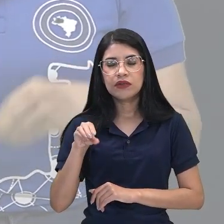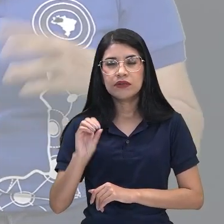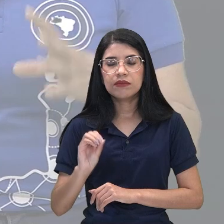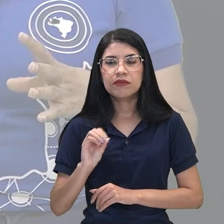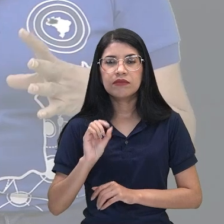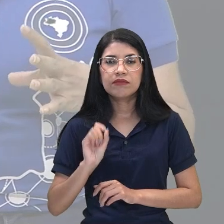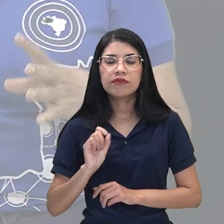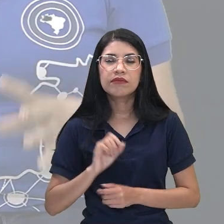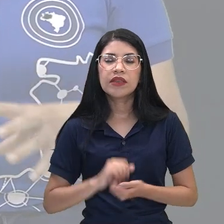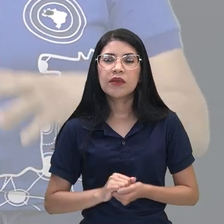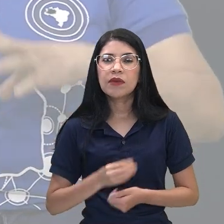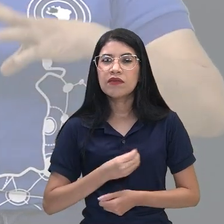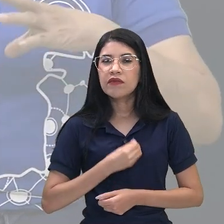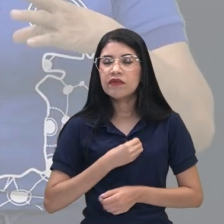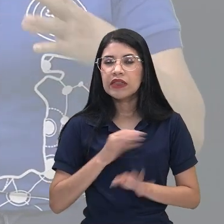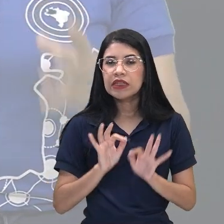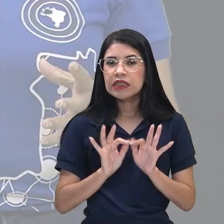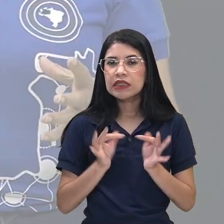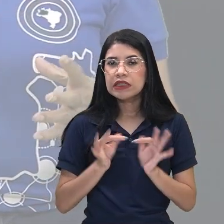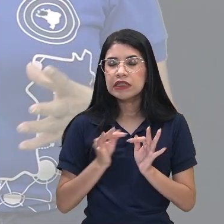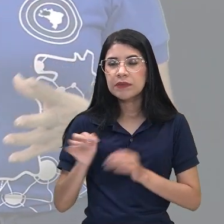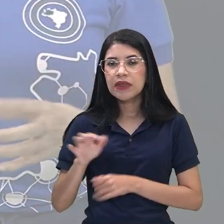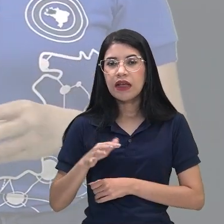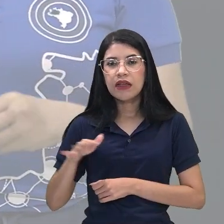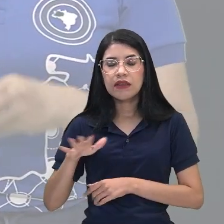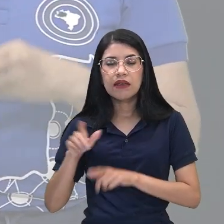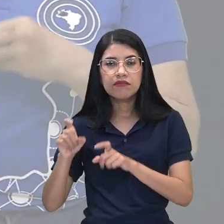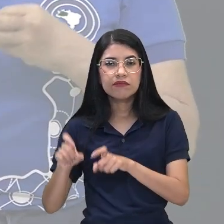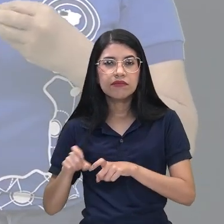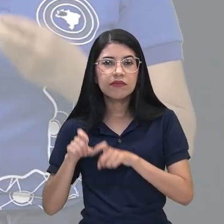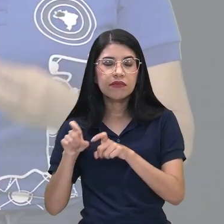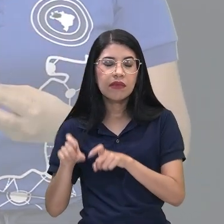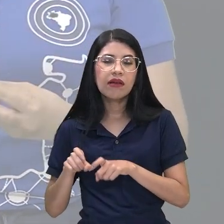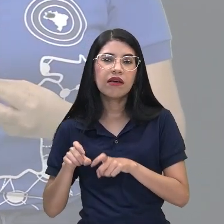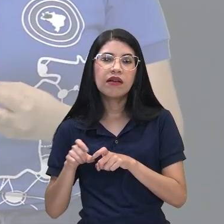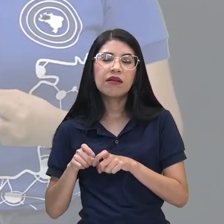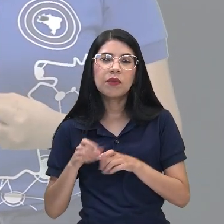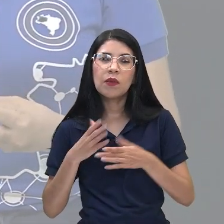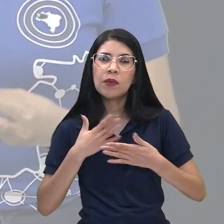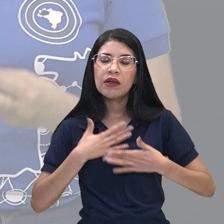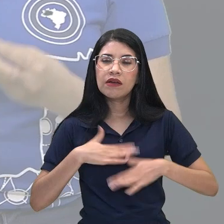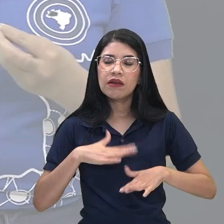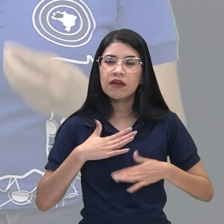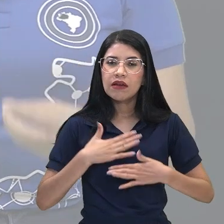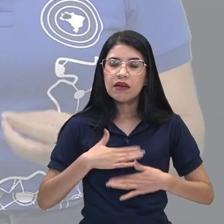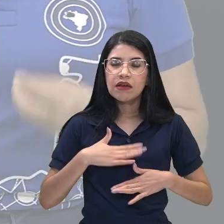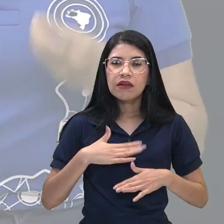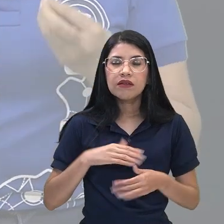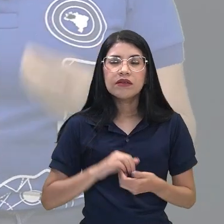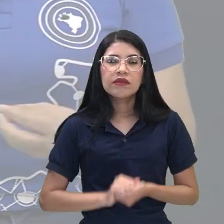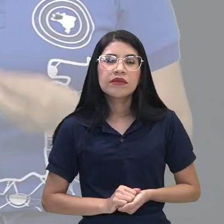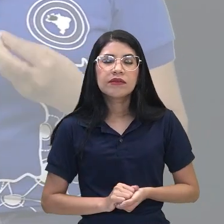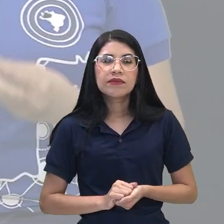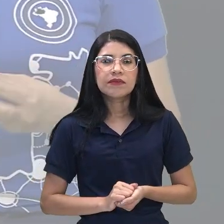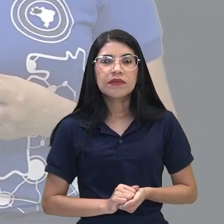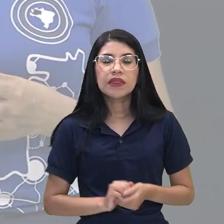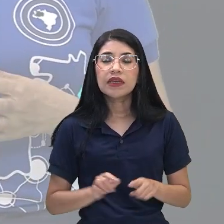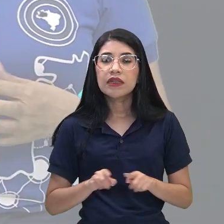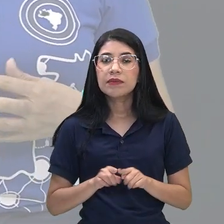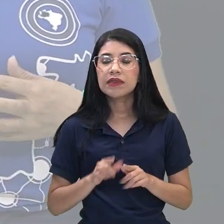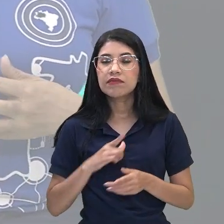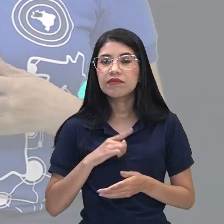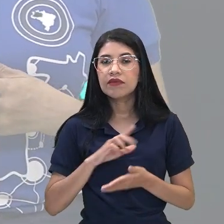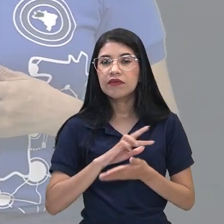rural, vida simples, a vida do campo, aquela vida sossegada. Então, existem,